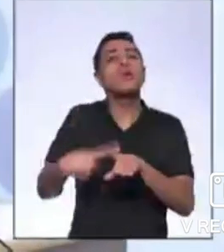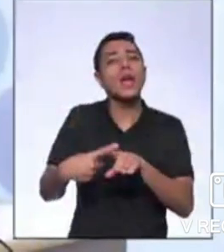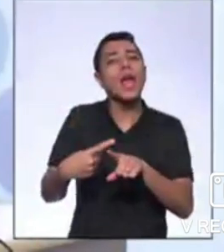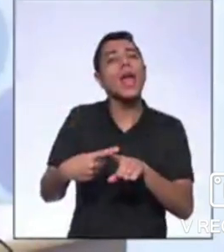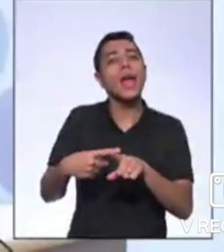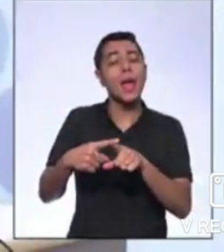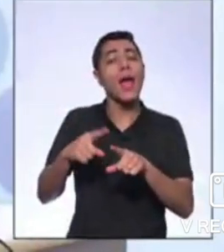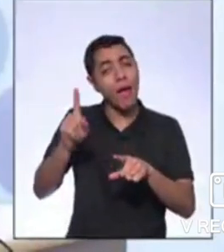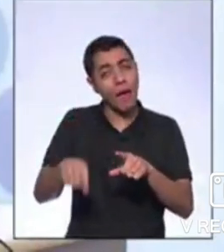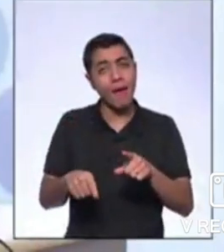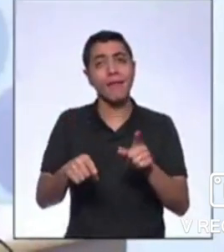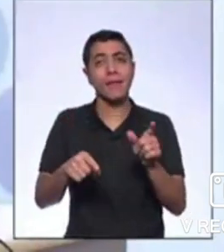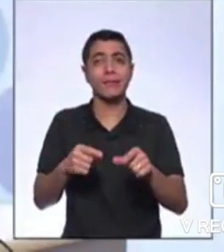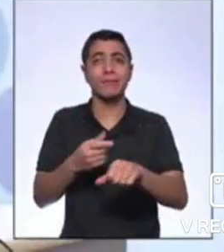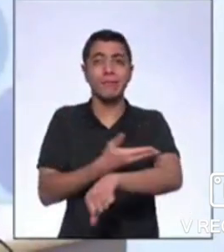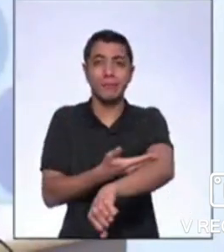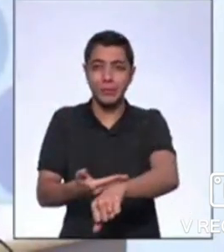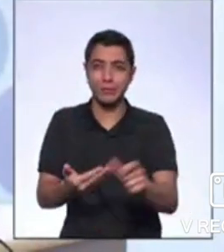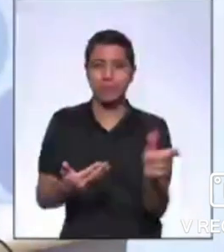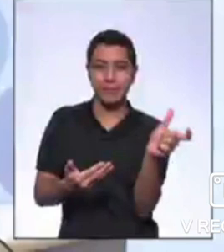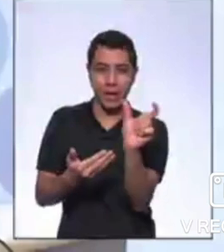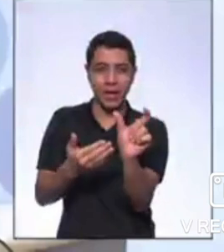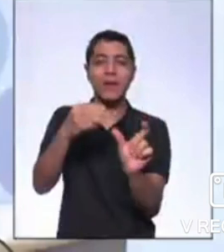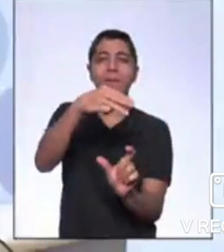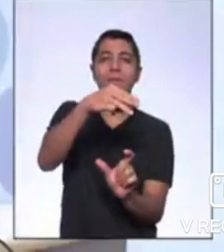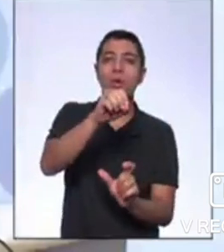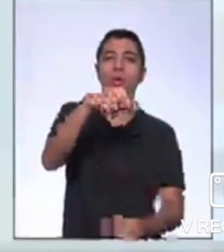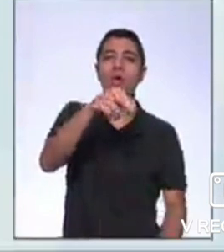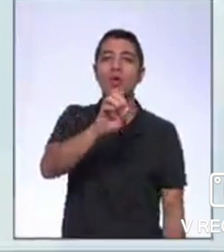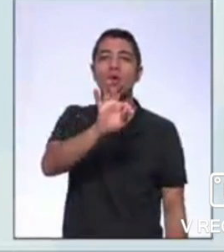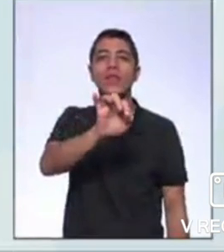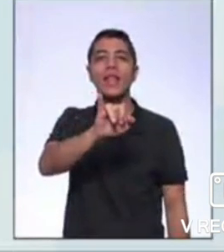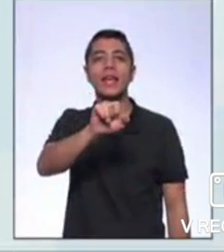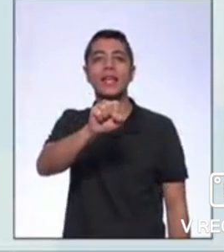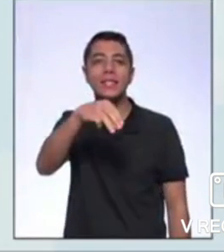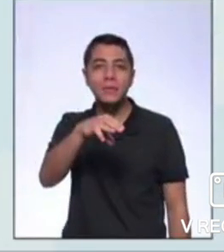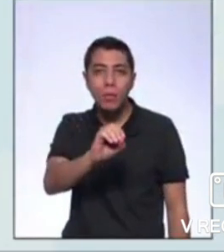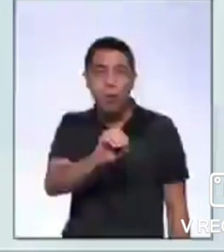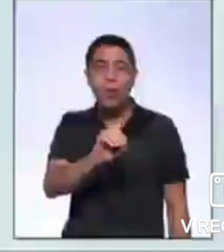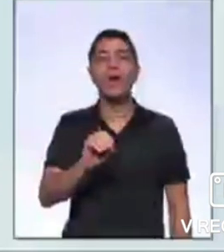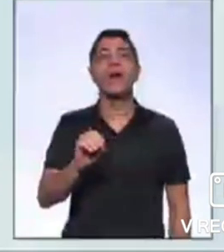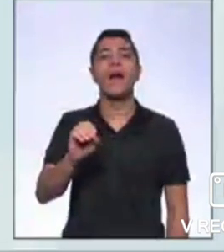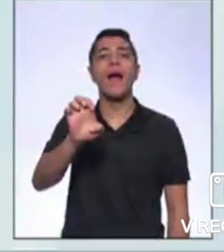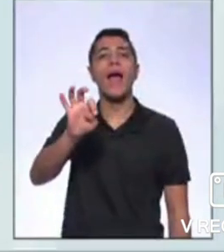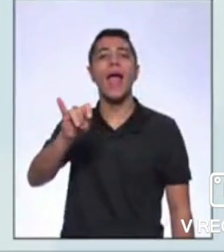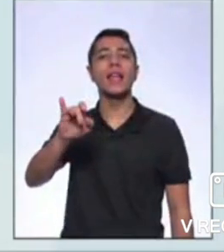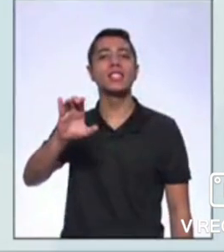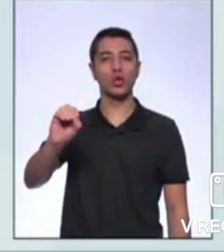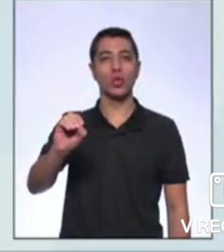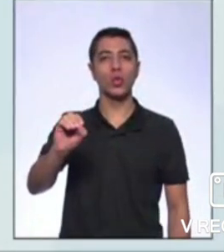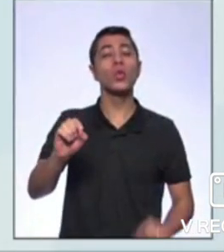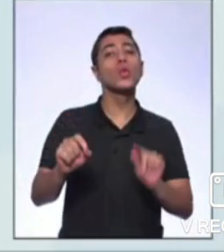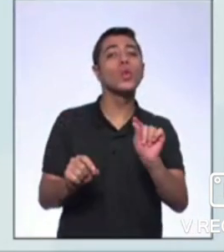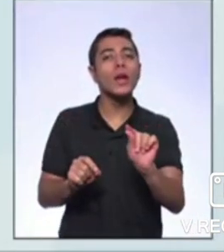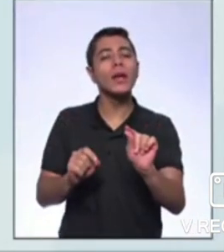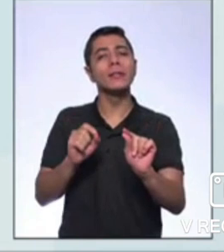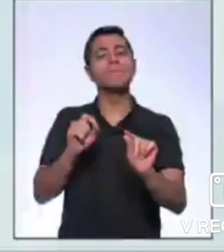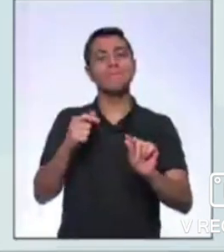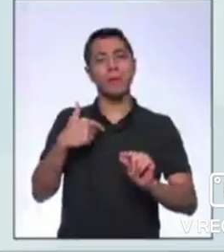monoteísmo ético, né? Então, olha a definição de monoteísmo ético aí na tela para vocês. É a manutenção da fidelidade